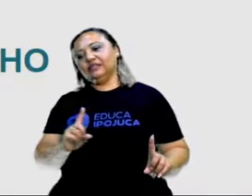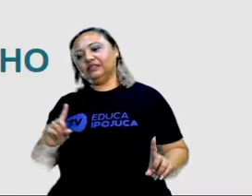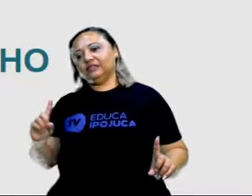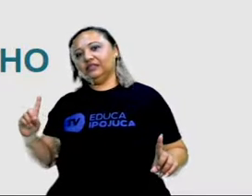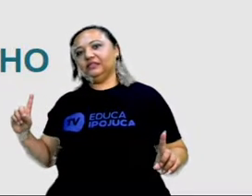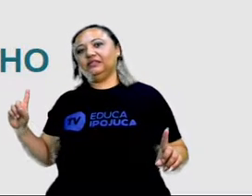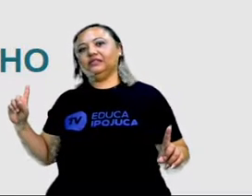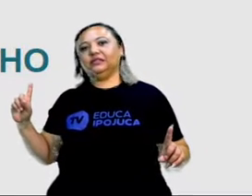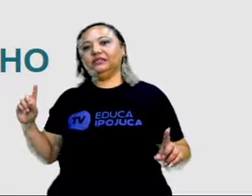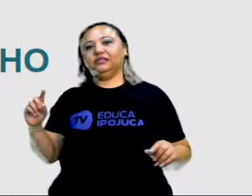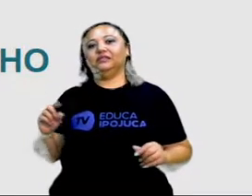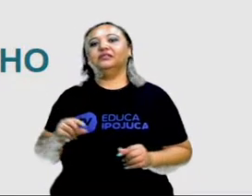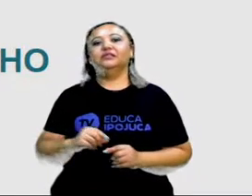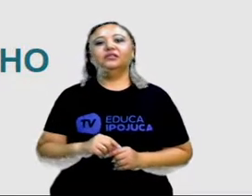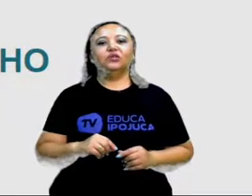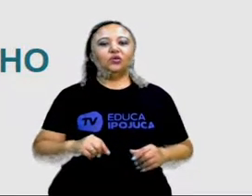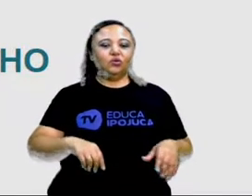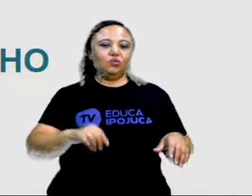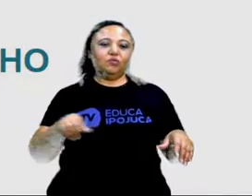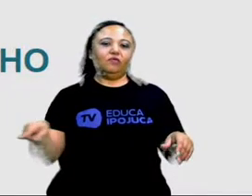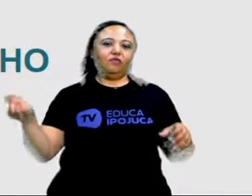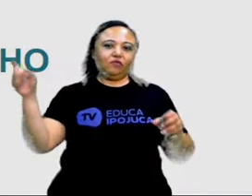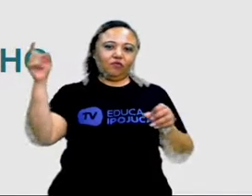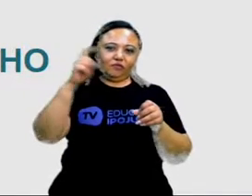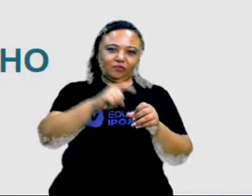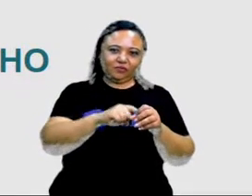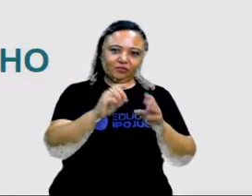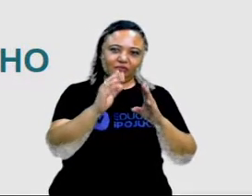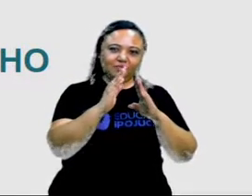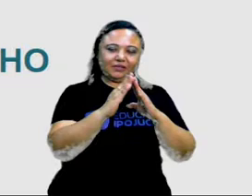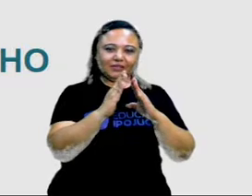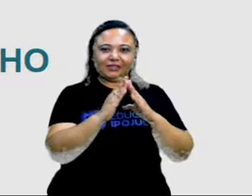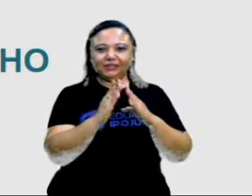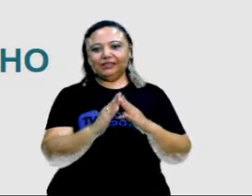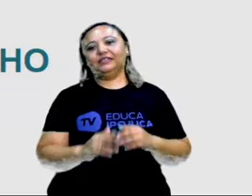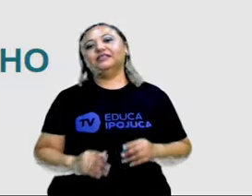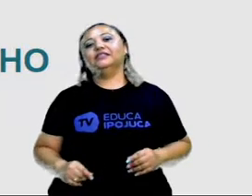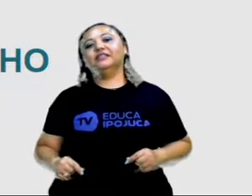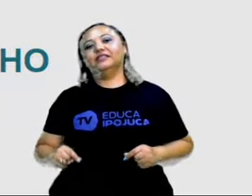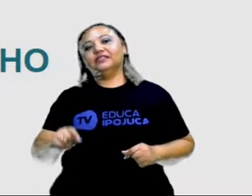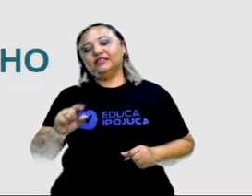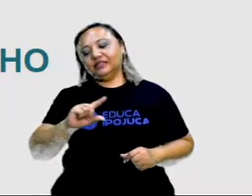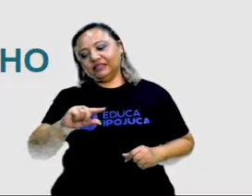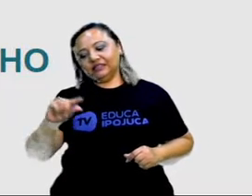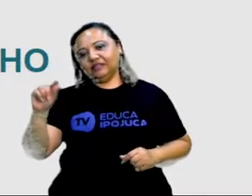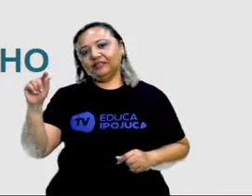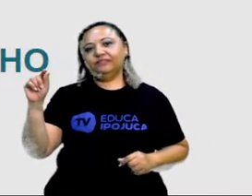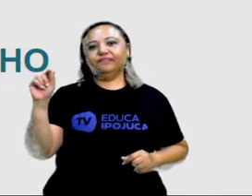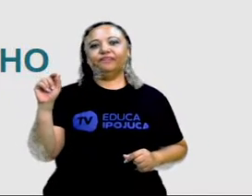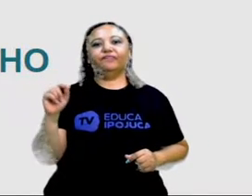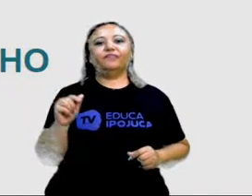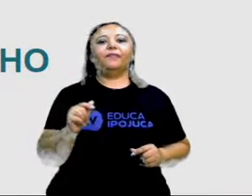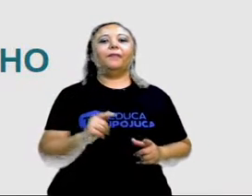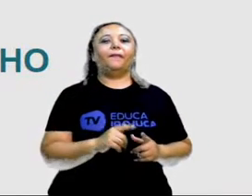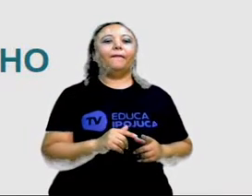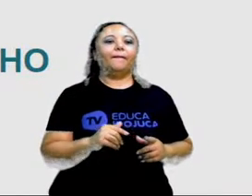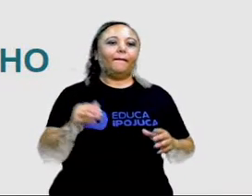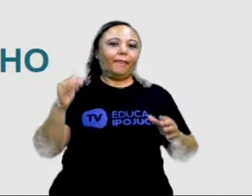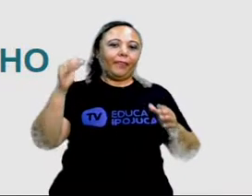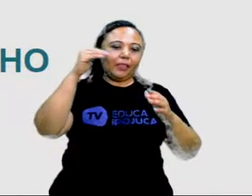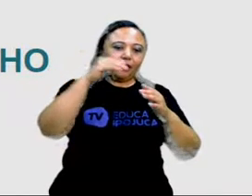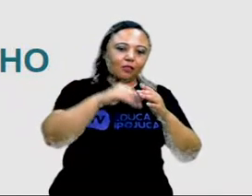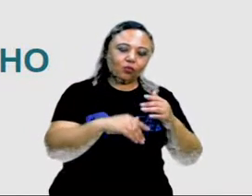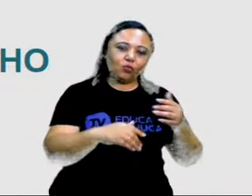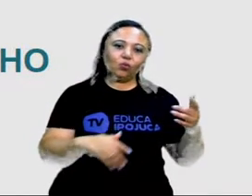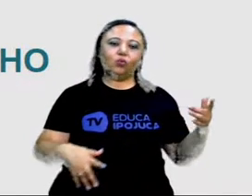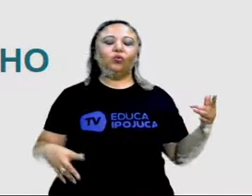com o urubu. Saiu sem que ninguém percebesse e entrou na viola